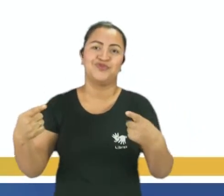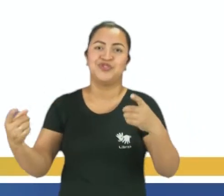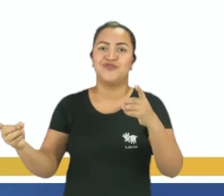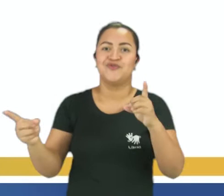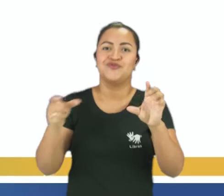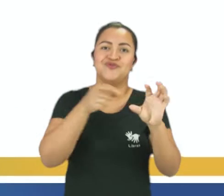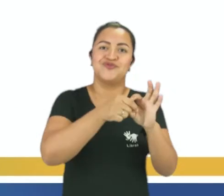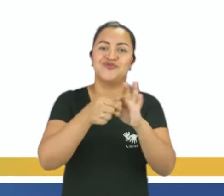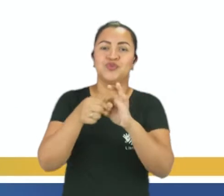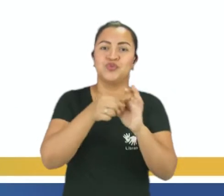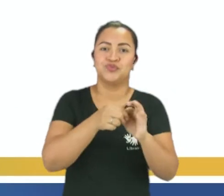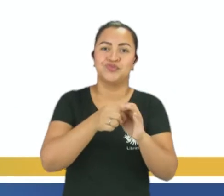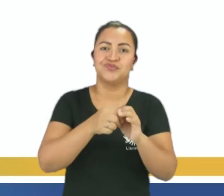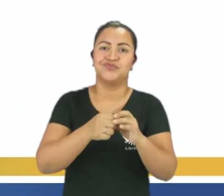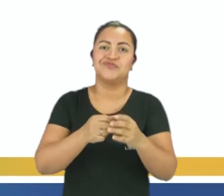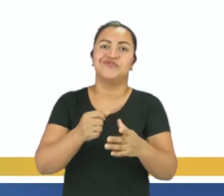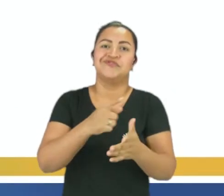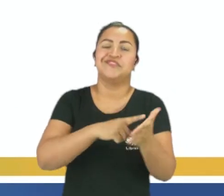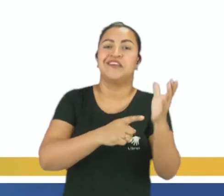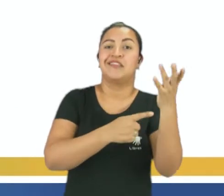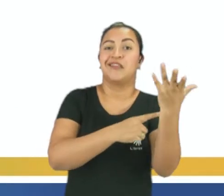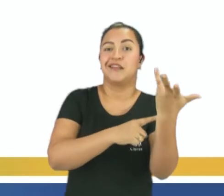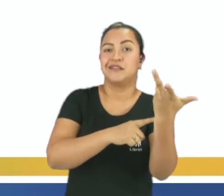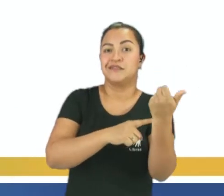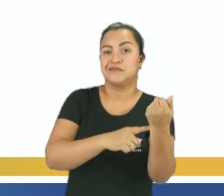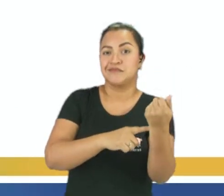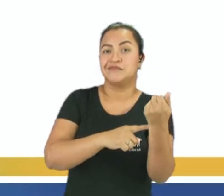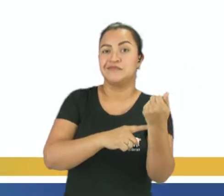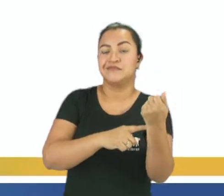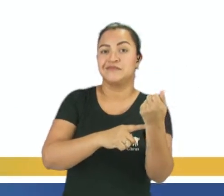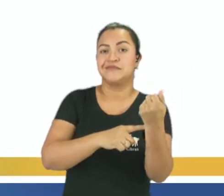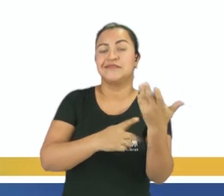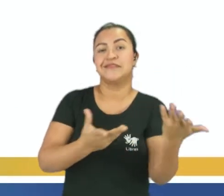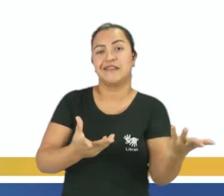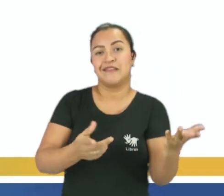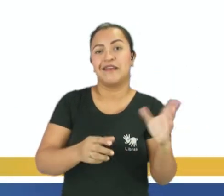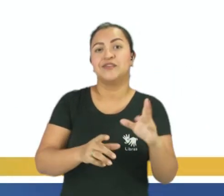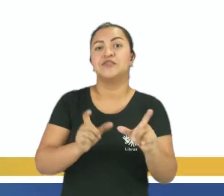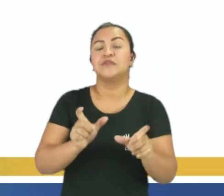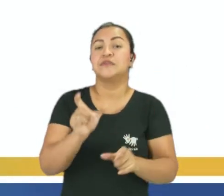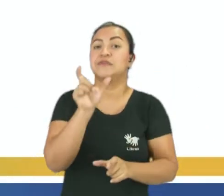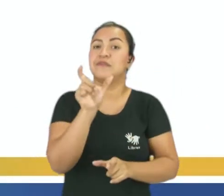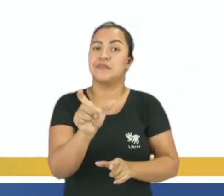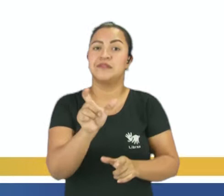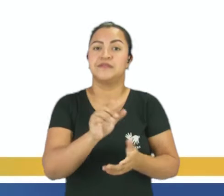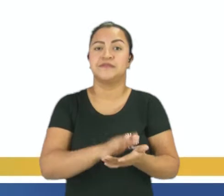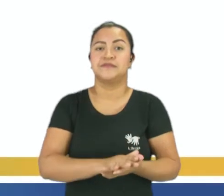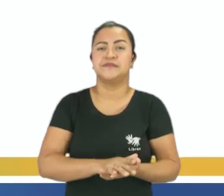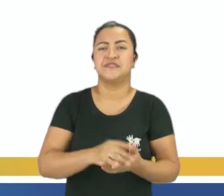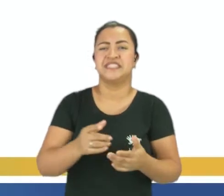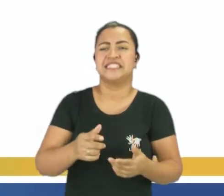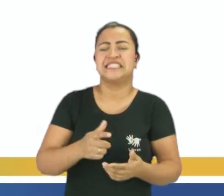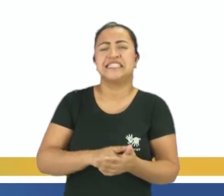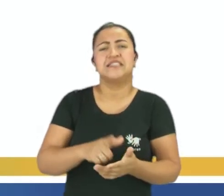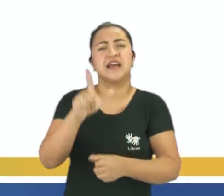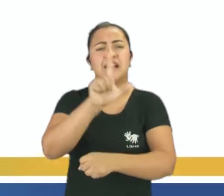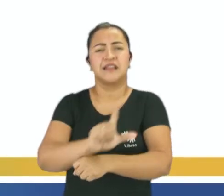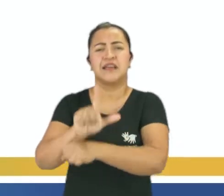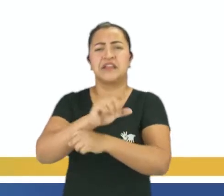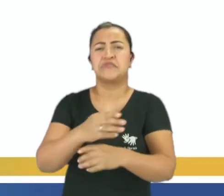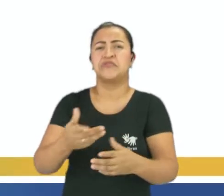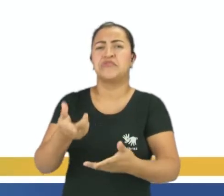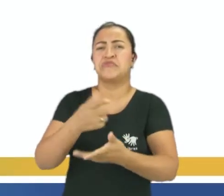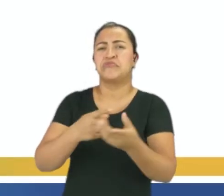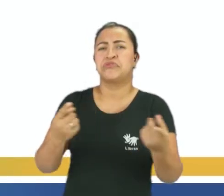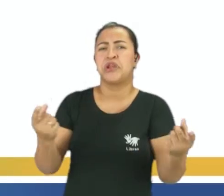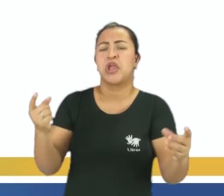da literatura, arte que tem a palavra como matéria-prima. Na literatura, não há compromisso com a